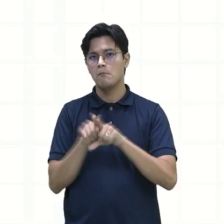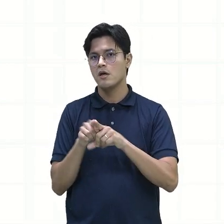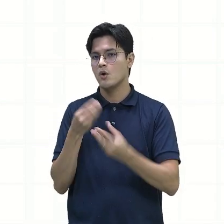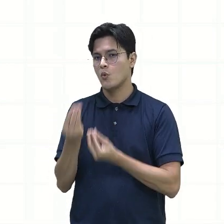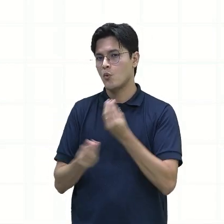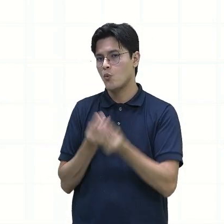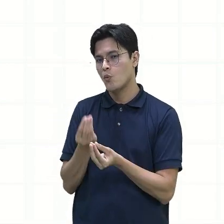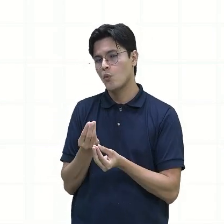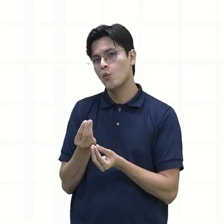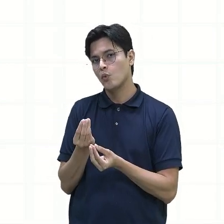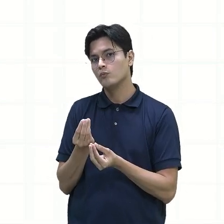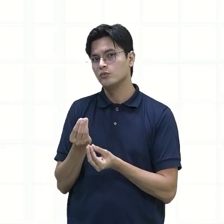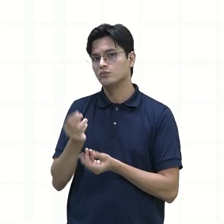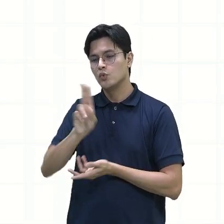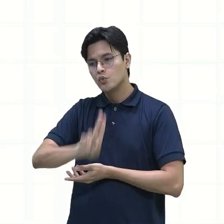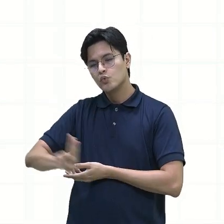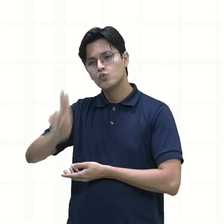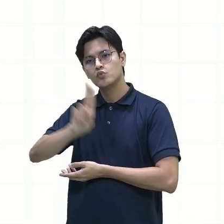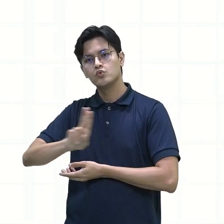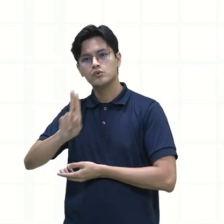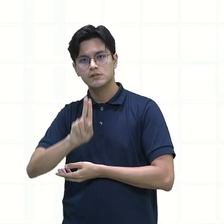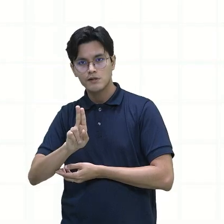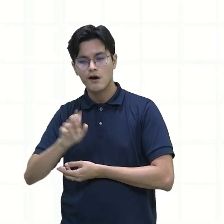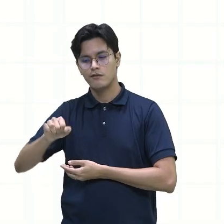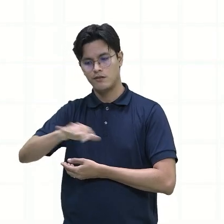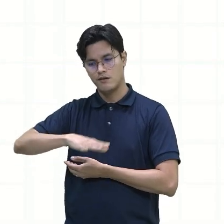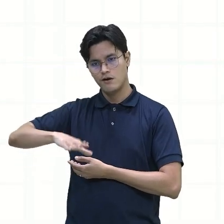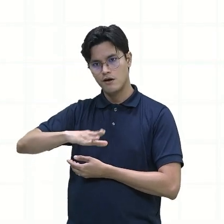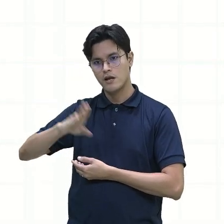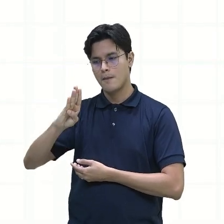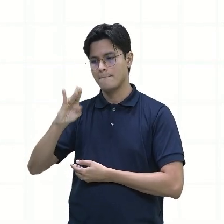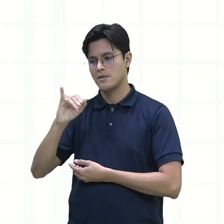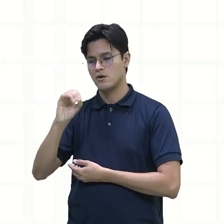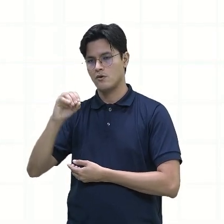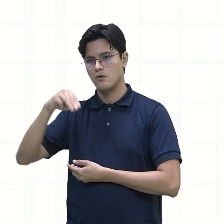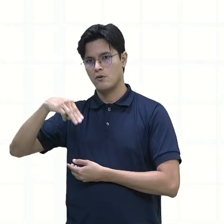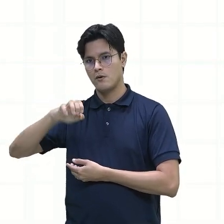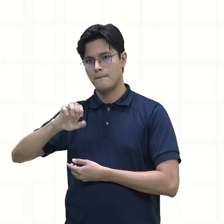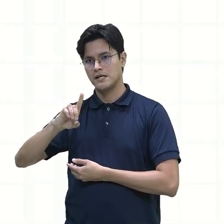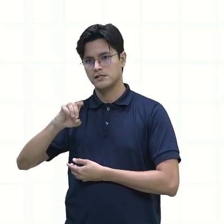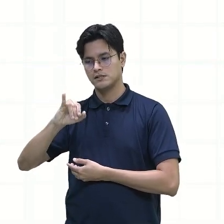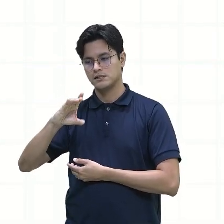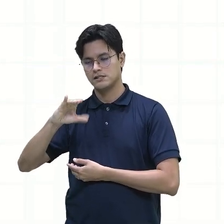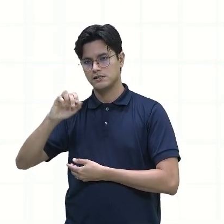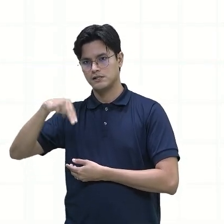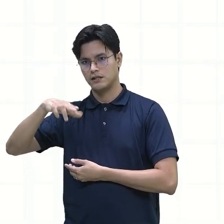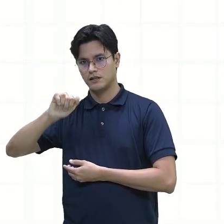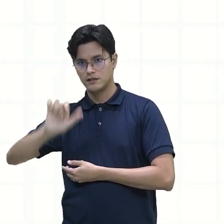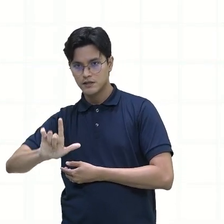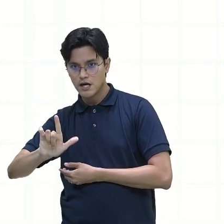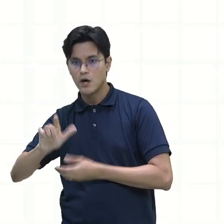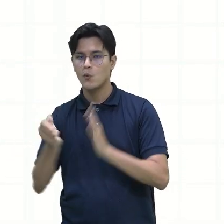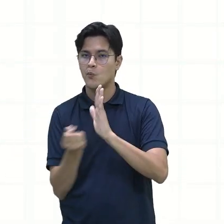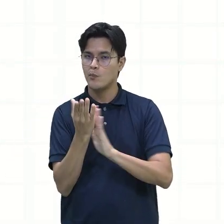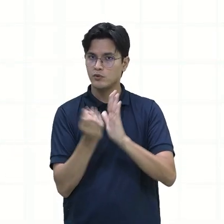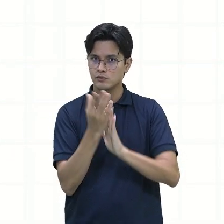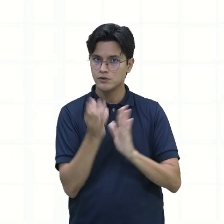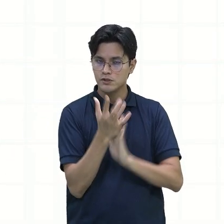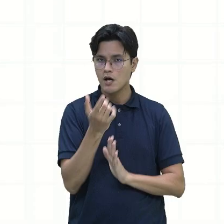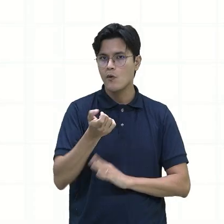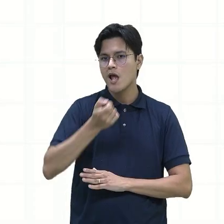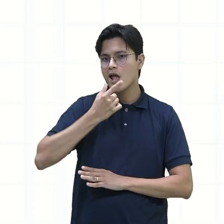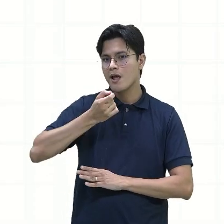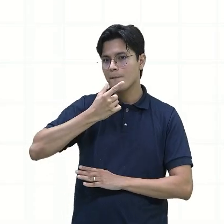de biomedicinal, né, indústria que vai produzir aqueles medicamentos, né,